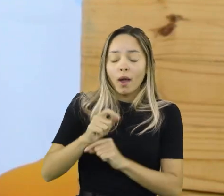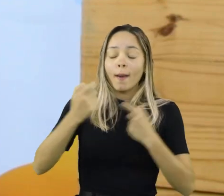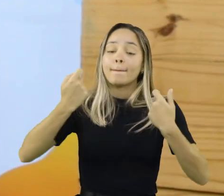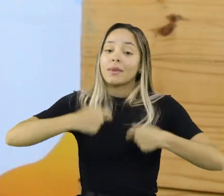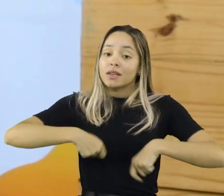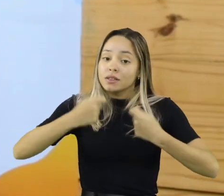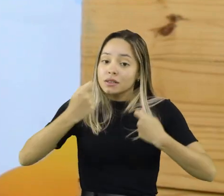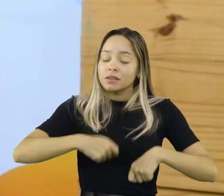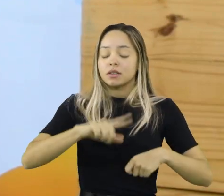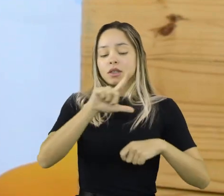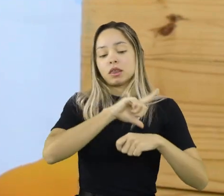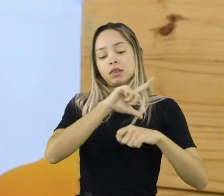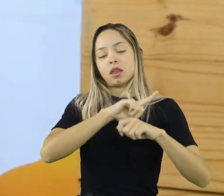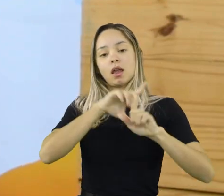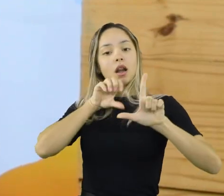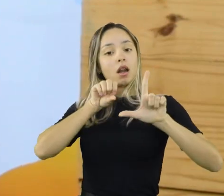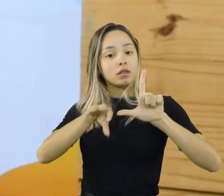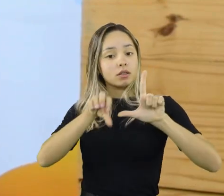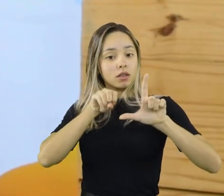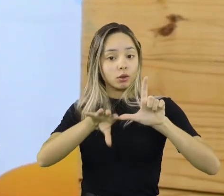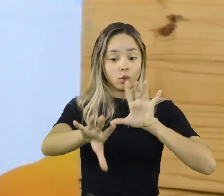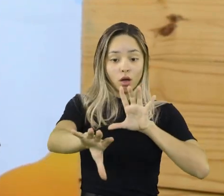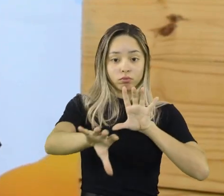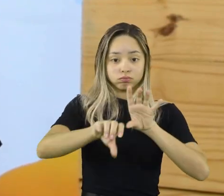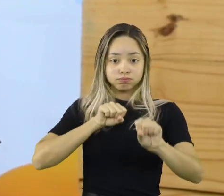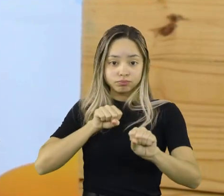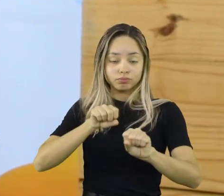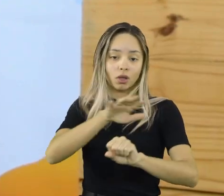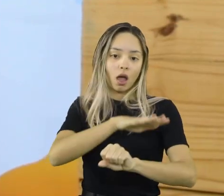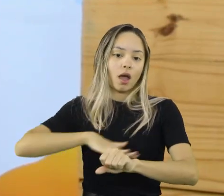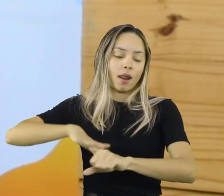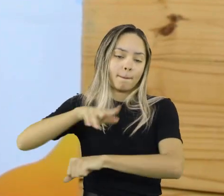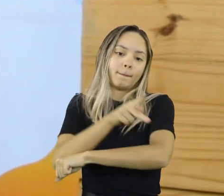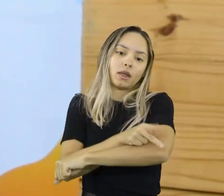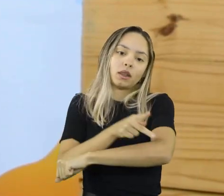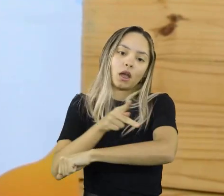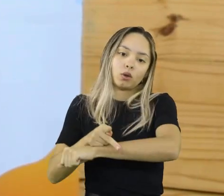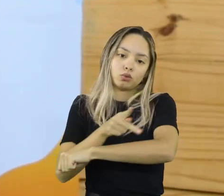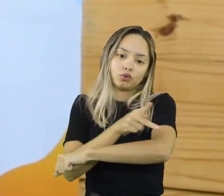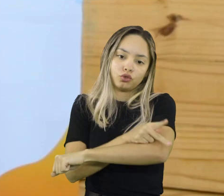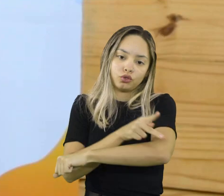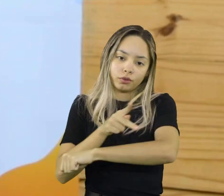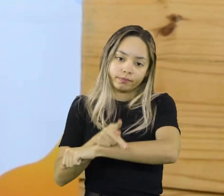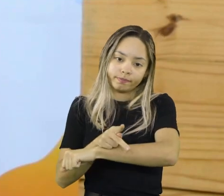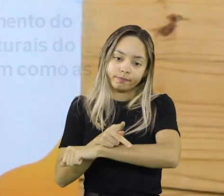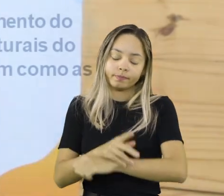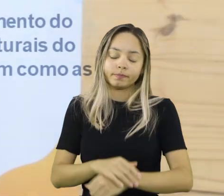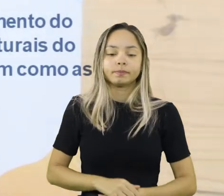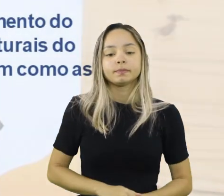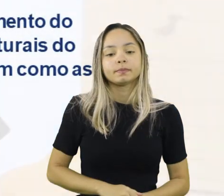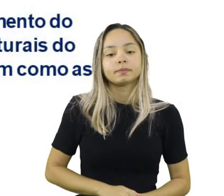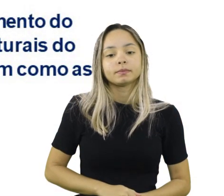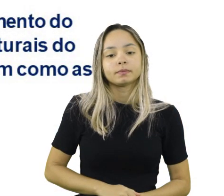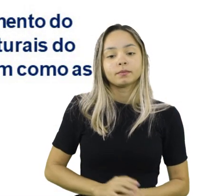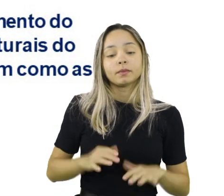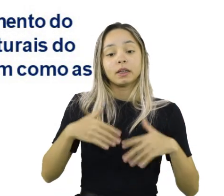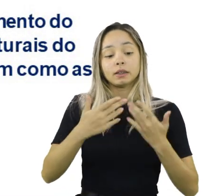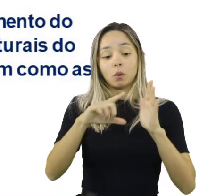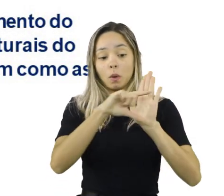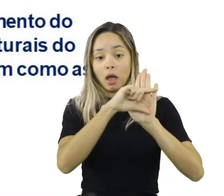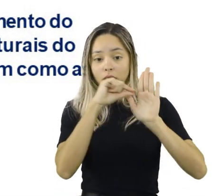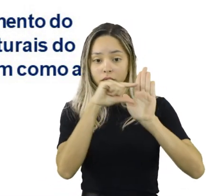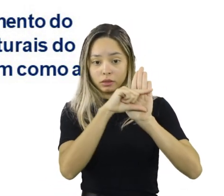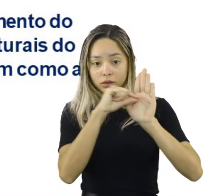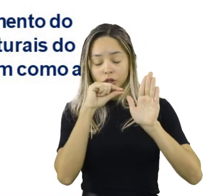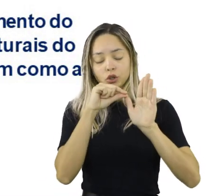de licenciado pleno em pedagogia. Tá? E aí, no artigo 7º